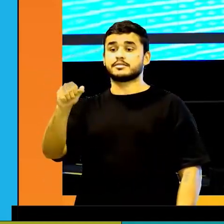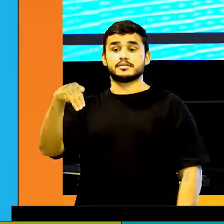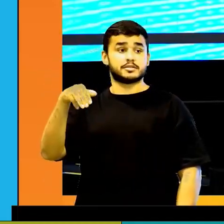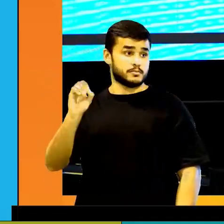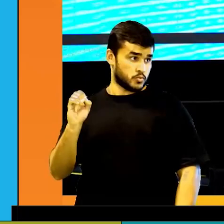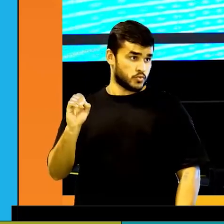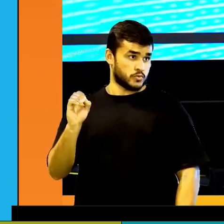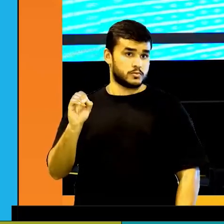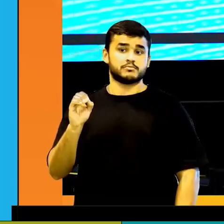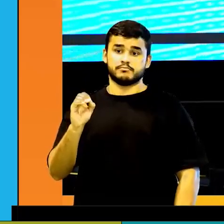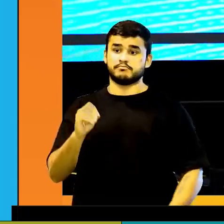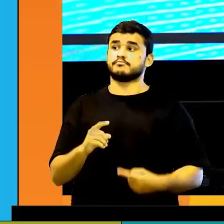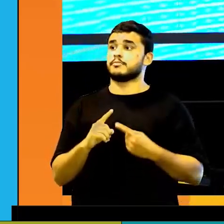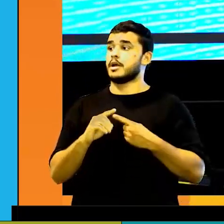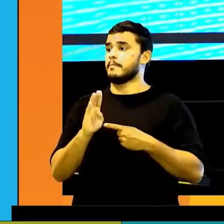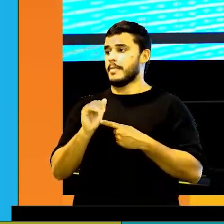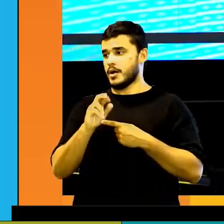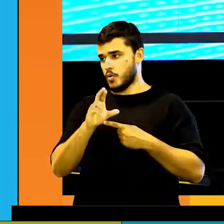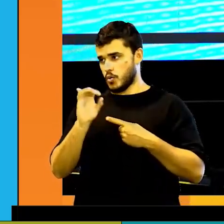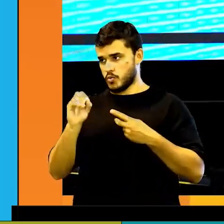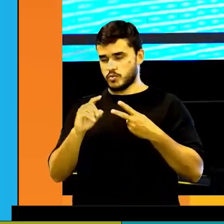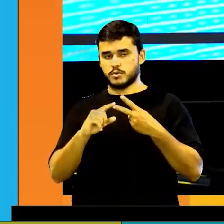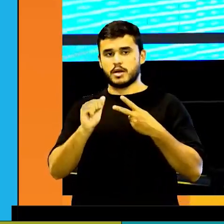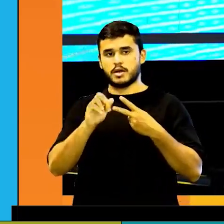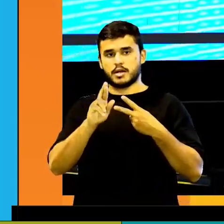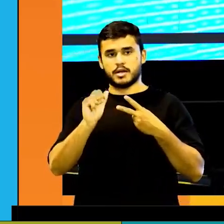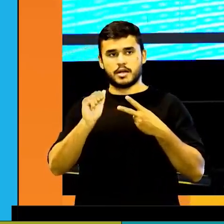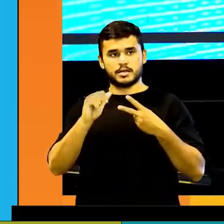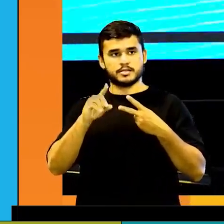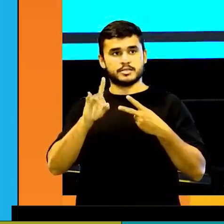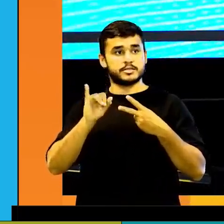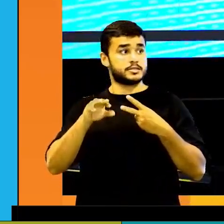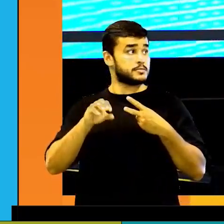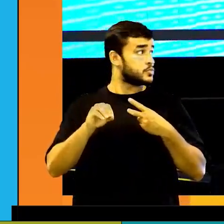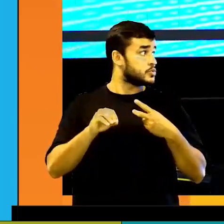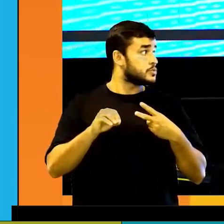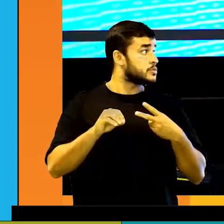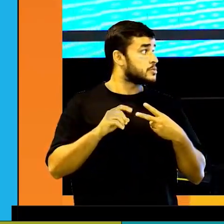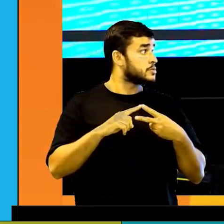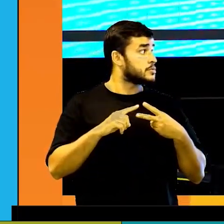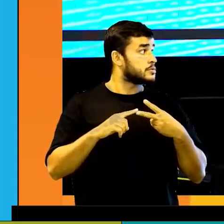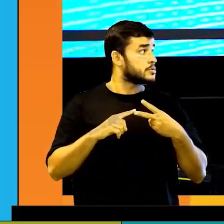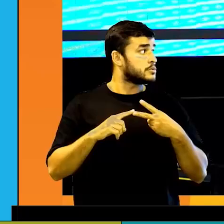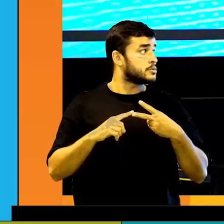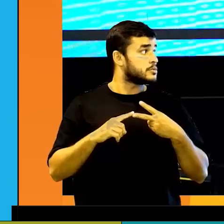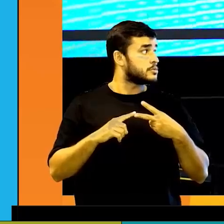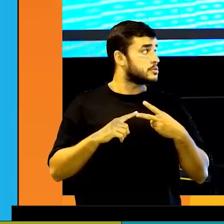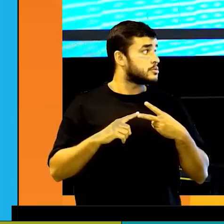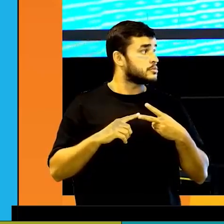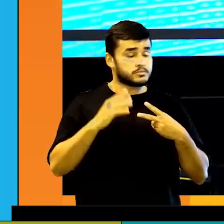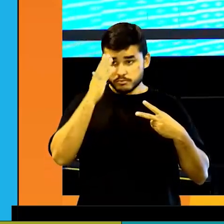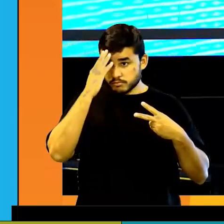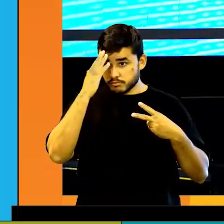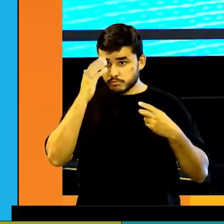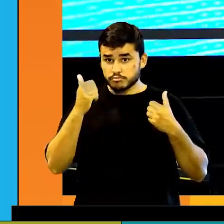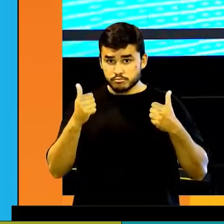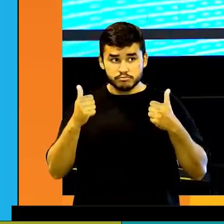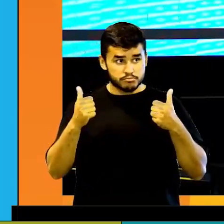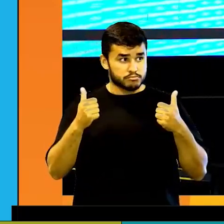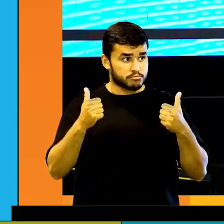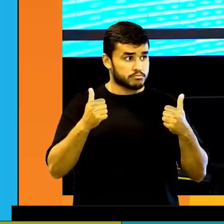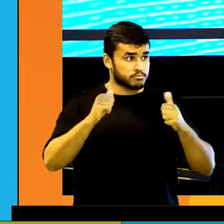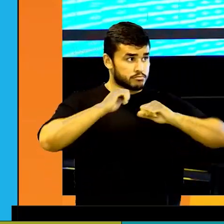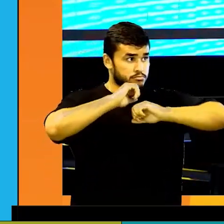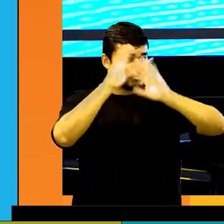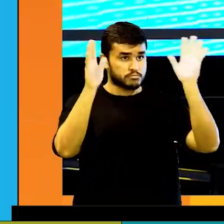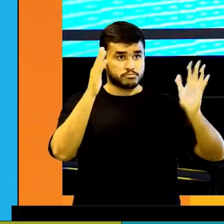vem Barroco, arcadismo. Moçada, tá legal começando? Eu estou começando bem?